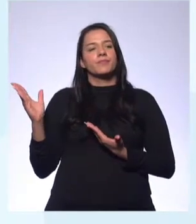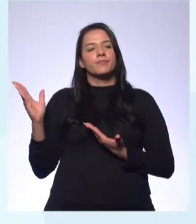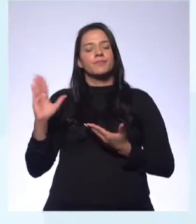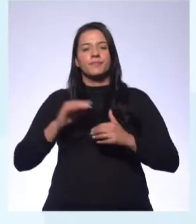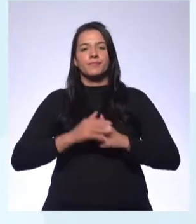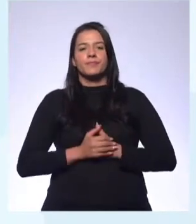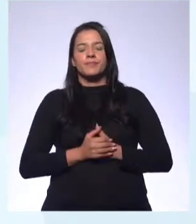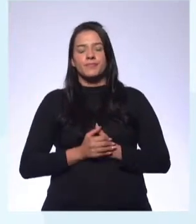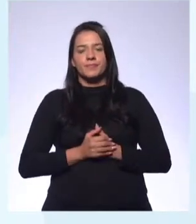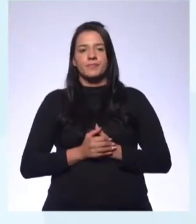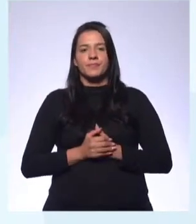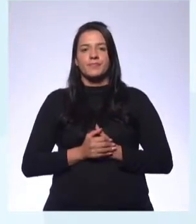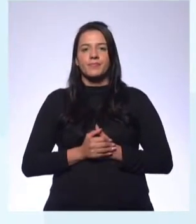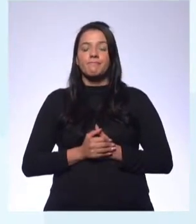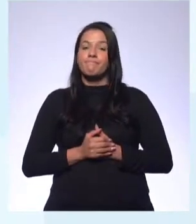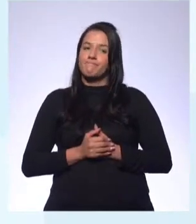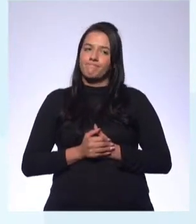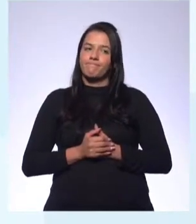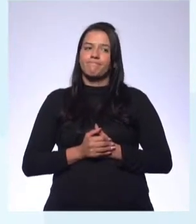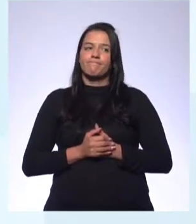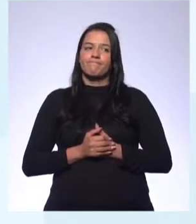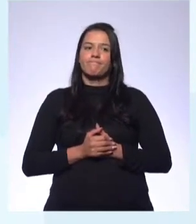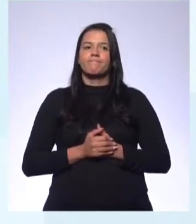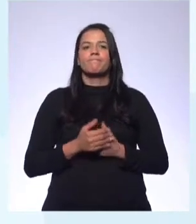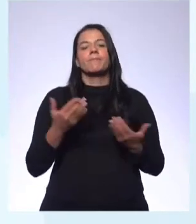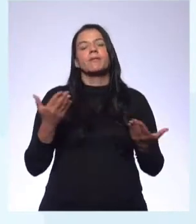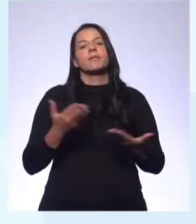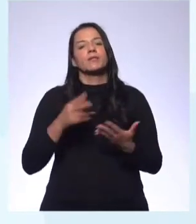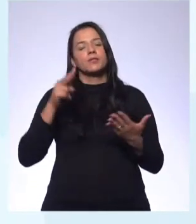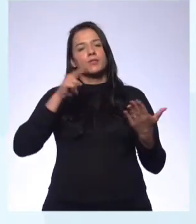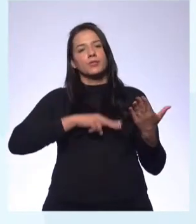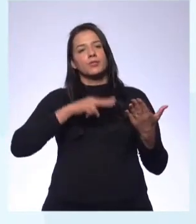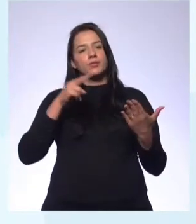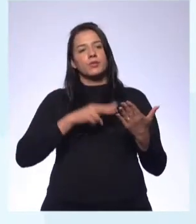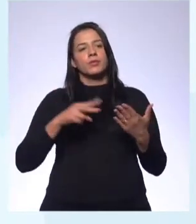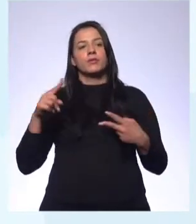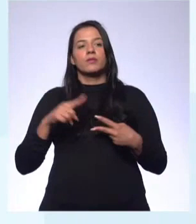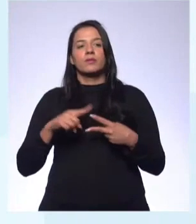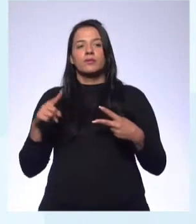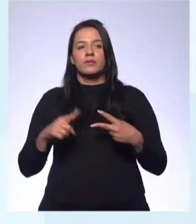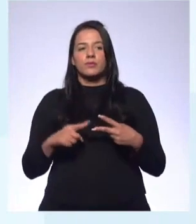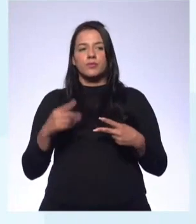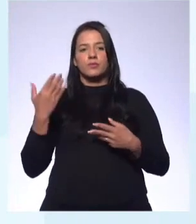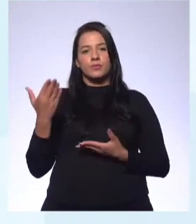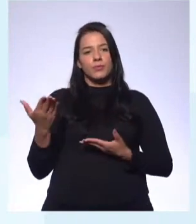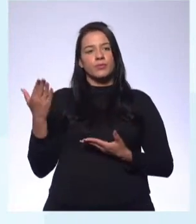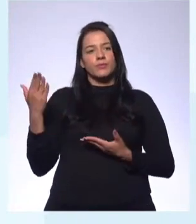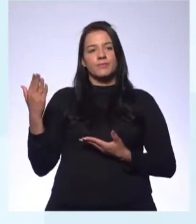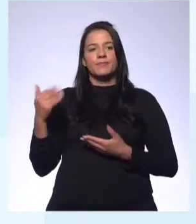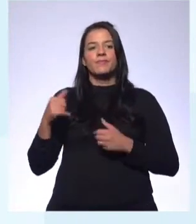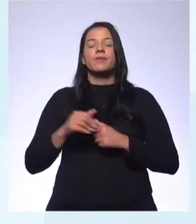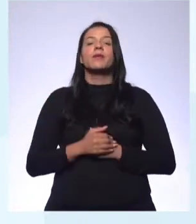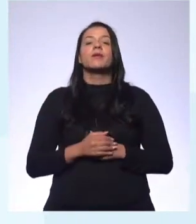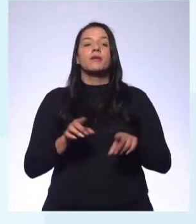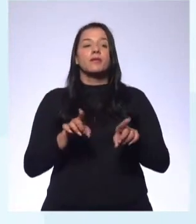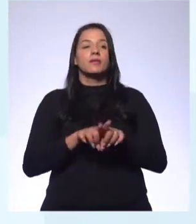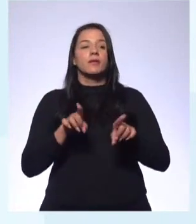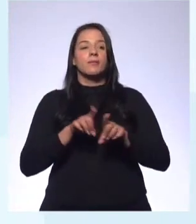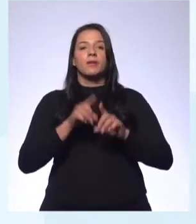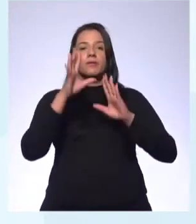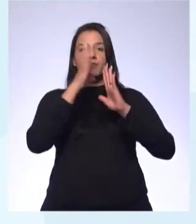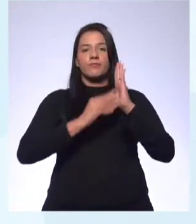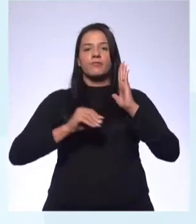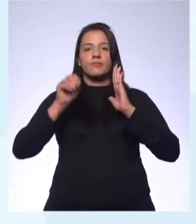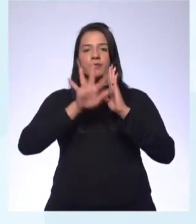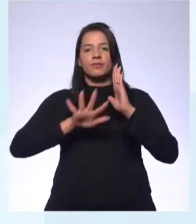CMSP_EM. Compartilhe com a gente, tá? E a gente leu esses dois contos aí maravilhosos e falou da